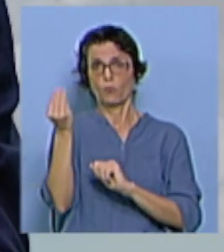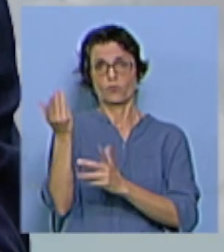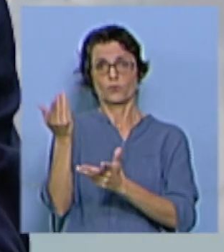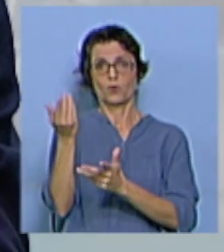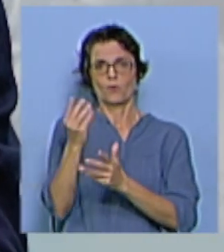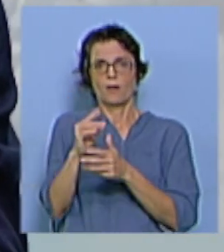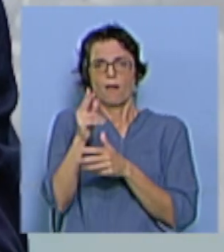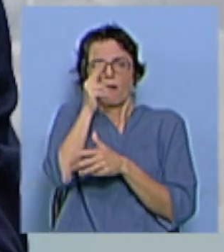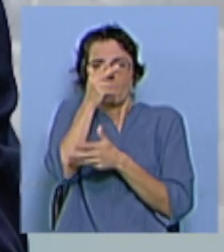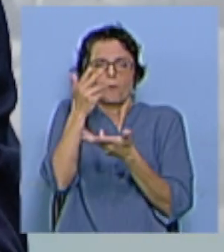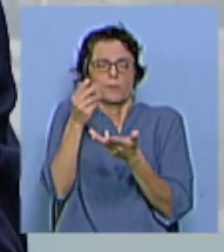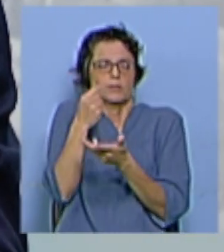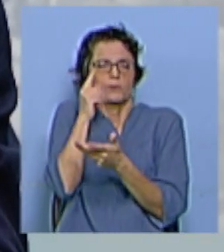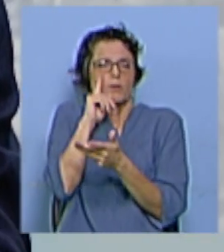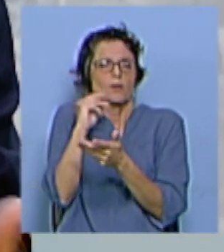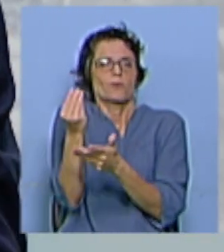e decide